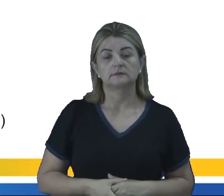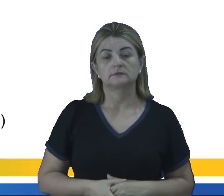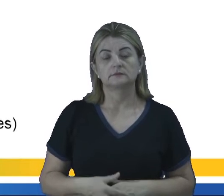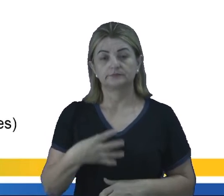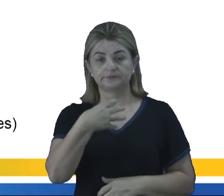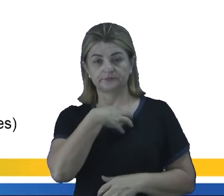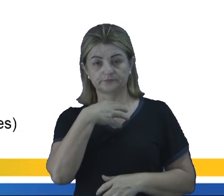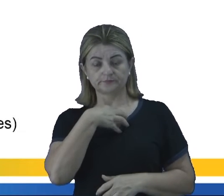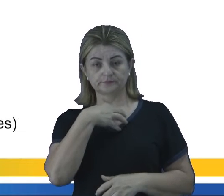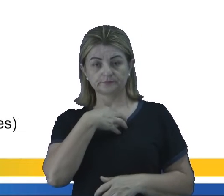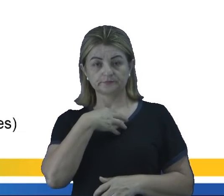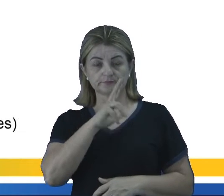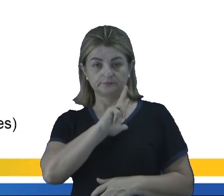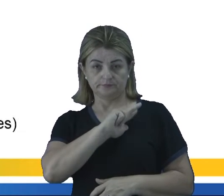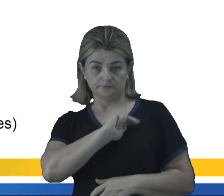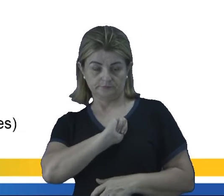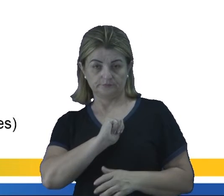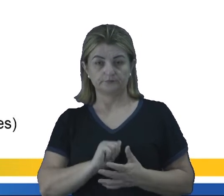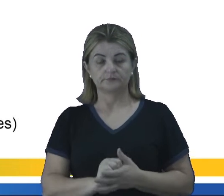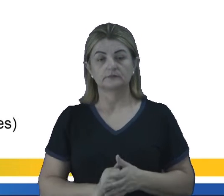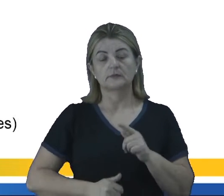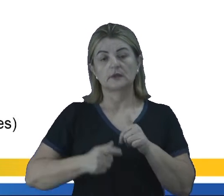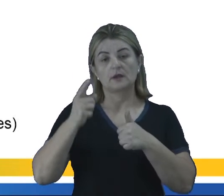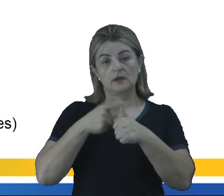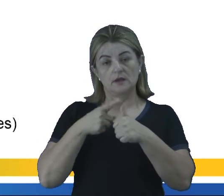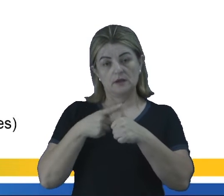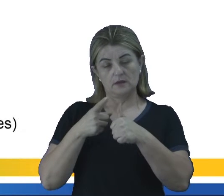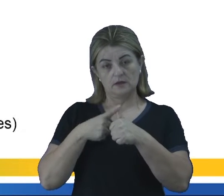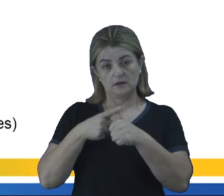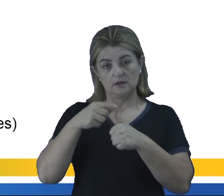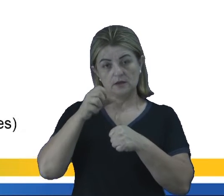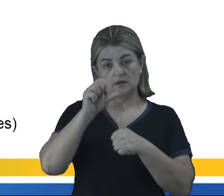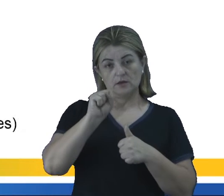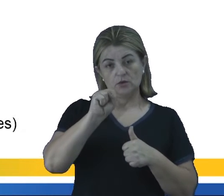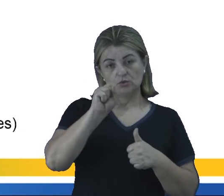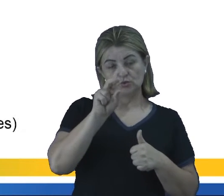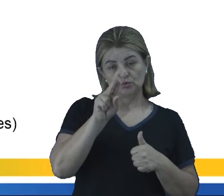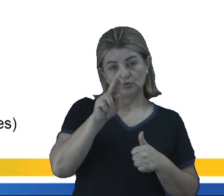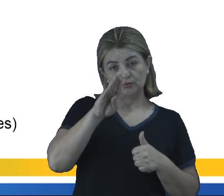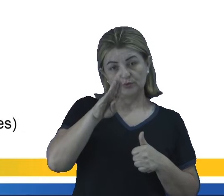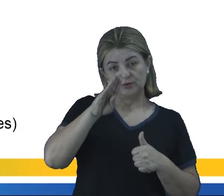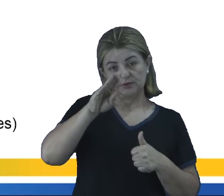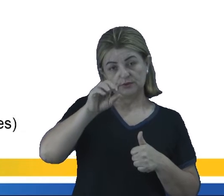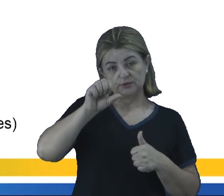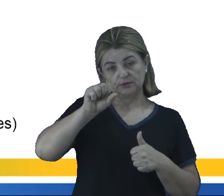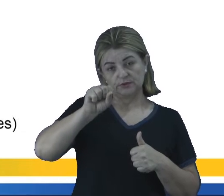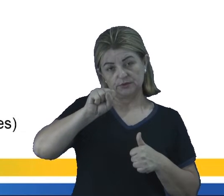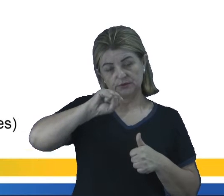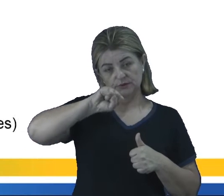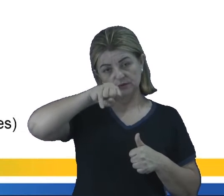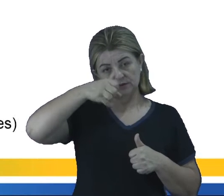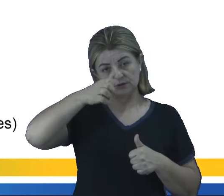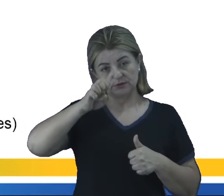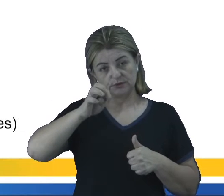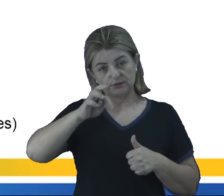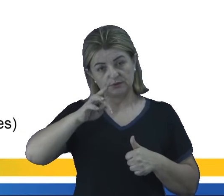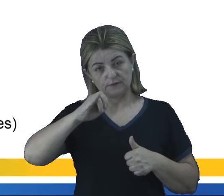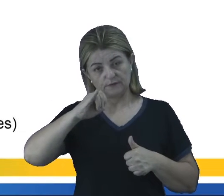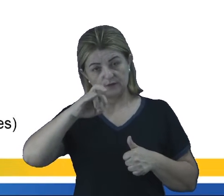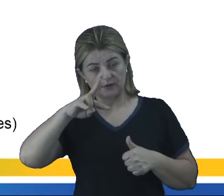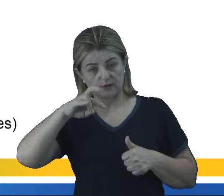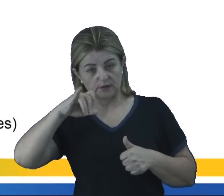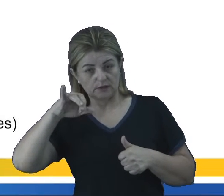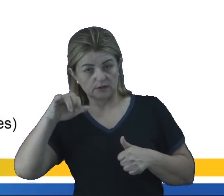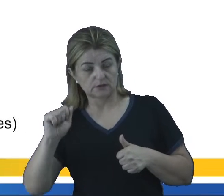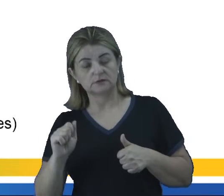ou como eles vão cobrar, tá? Isso também produz ritmo. Ritmo para você poder ler o texto e não ficar tão cansado